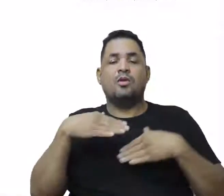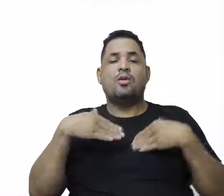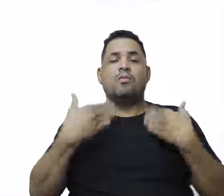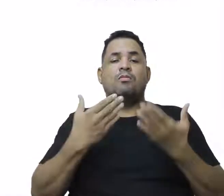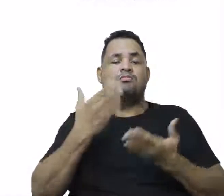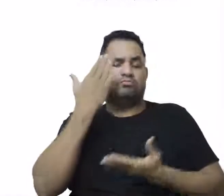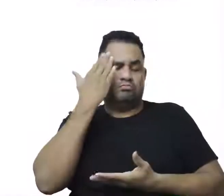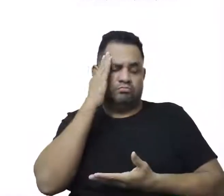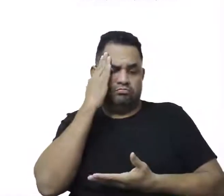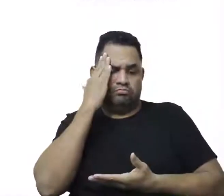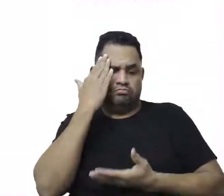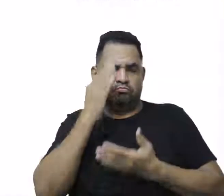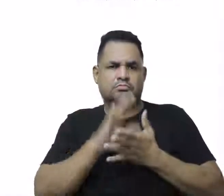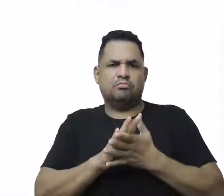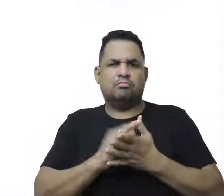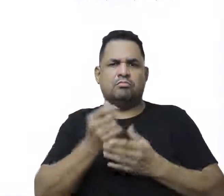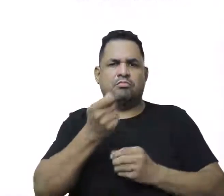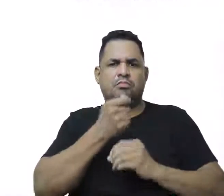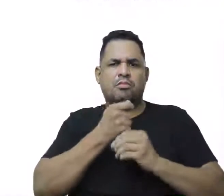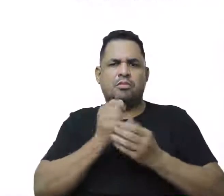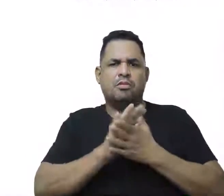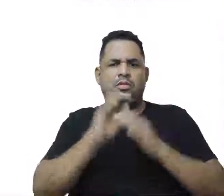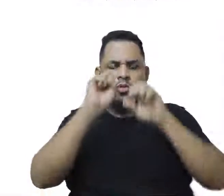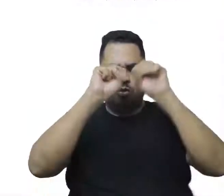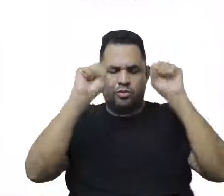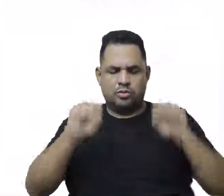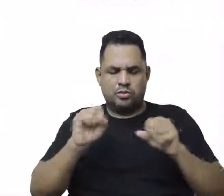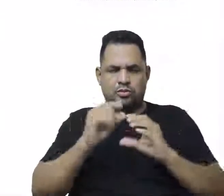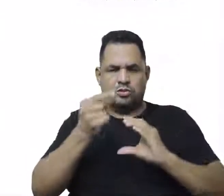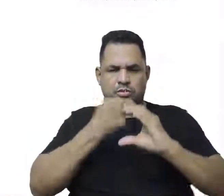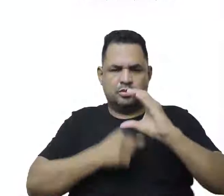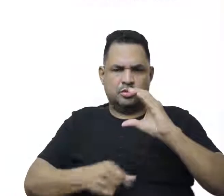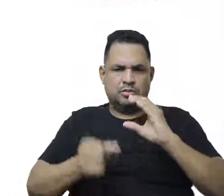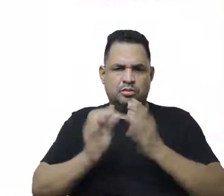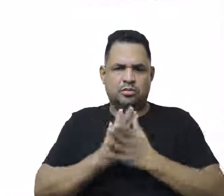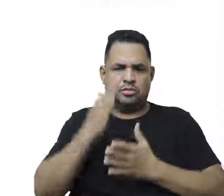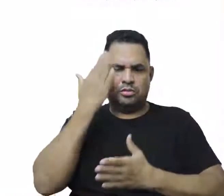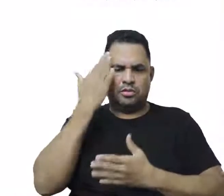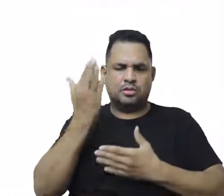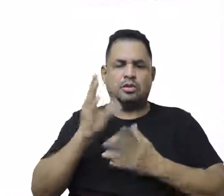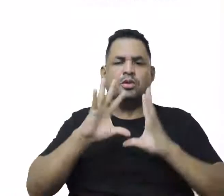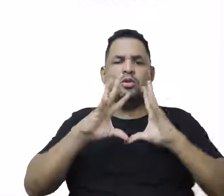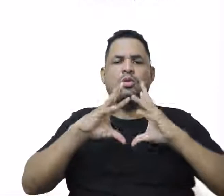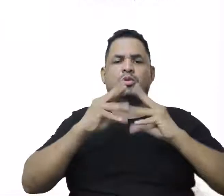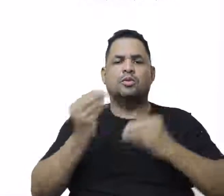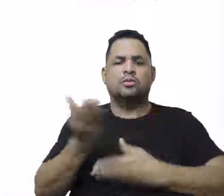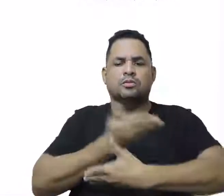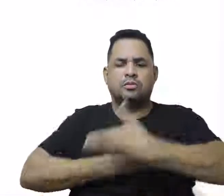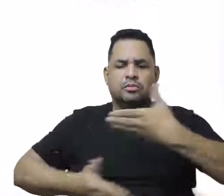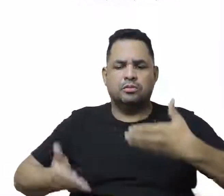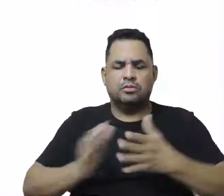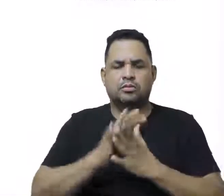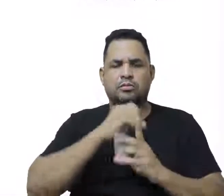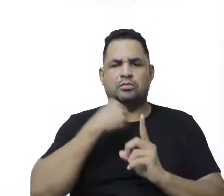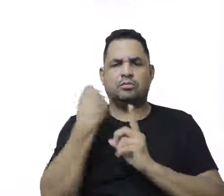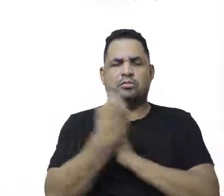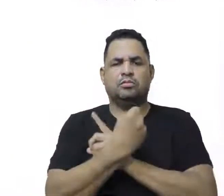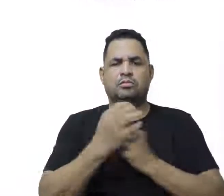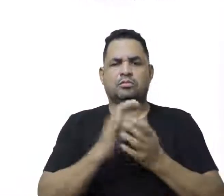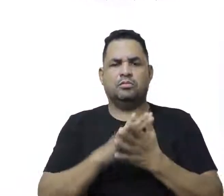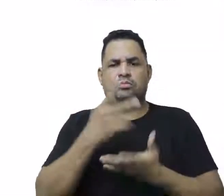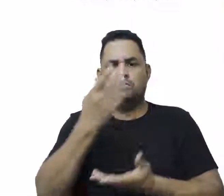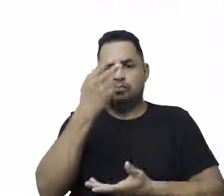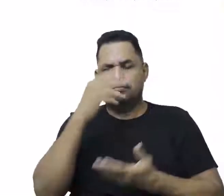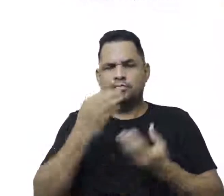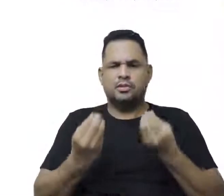entender a economia ao entender o sistema capitalista eu em todas as relações sociais a partir disso né